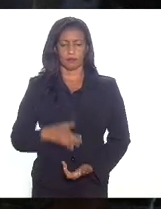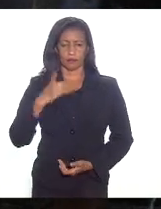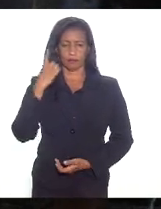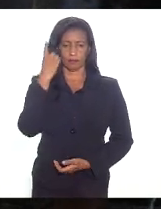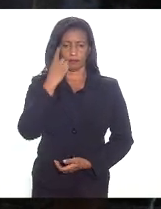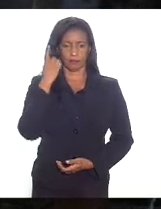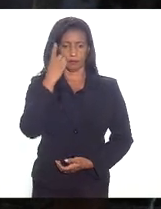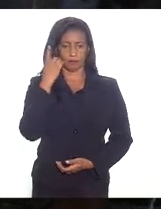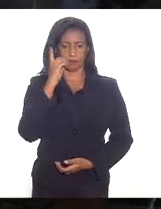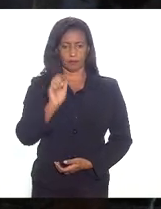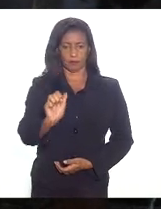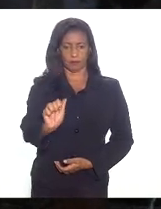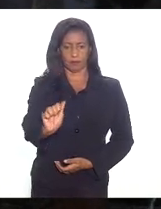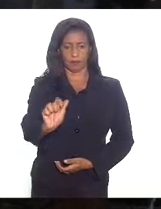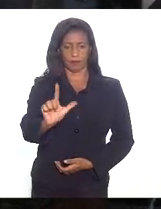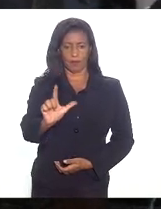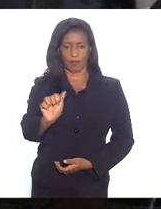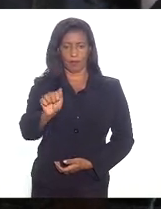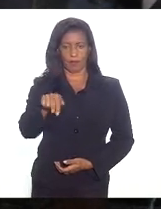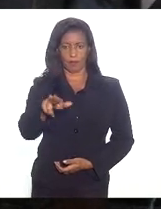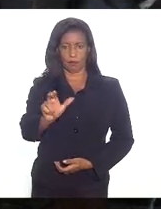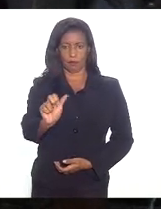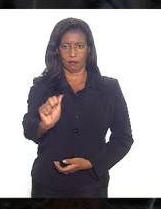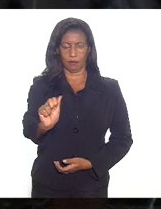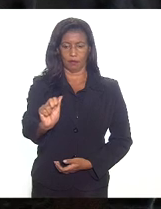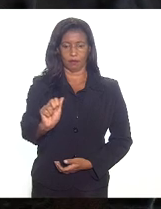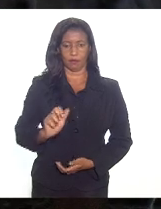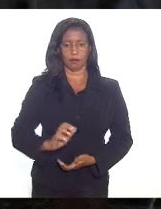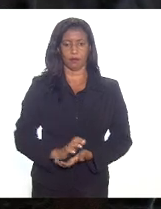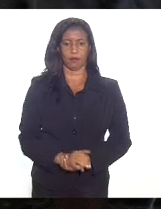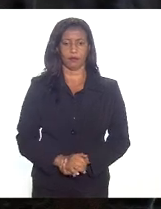Deputada Alana Passos.